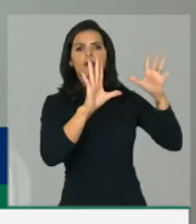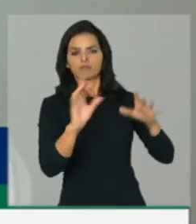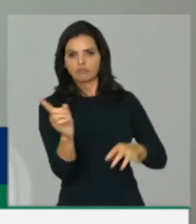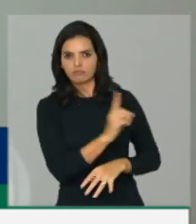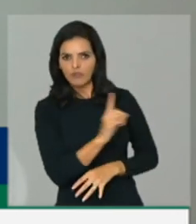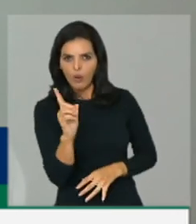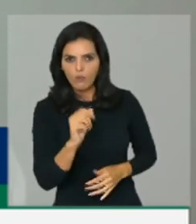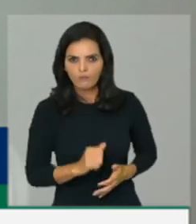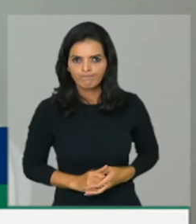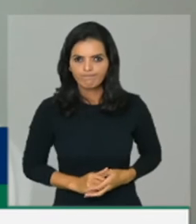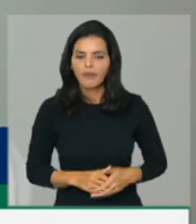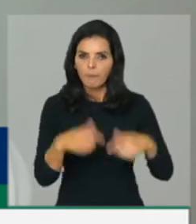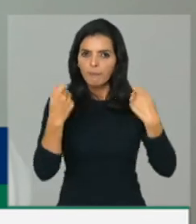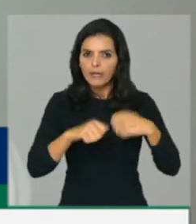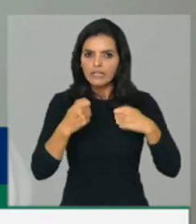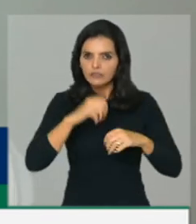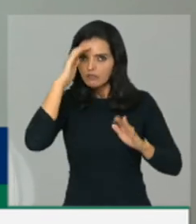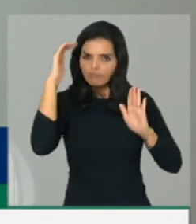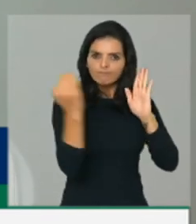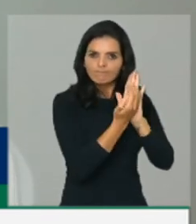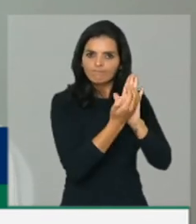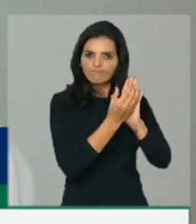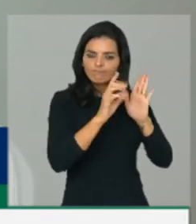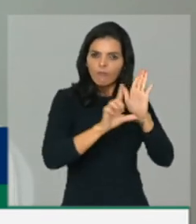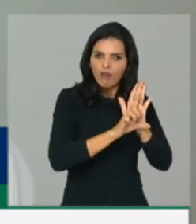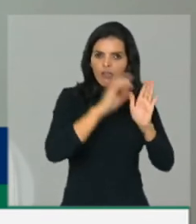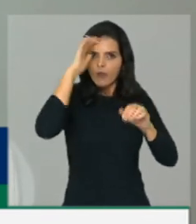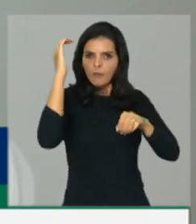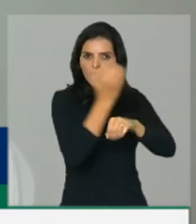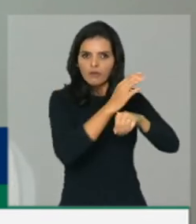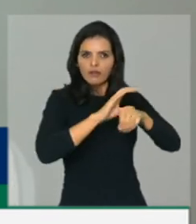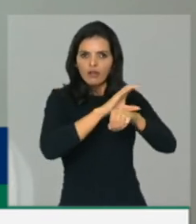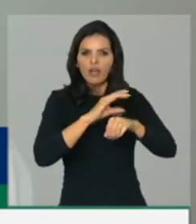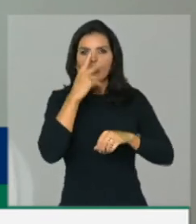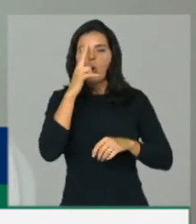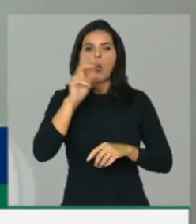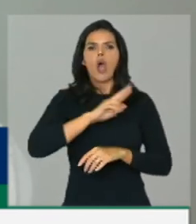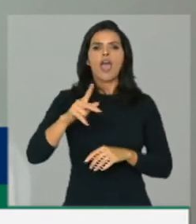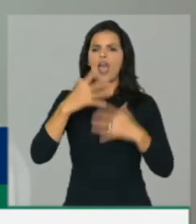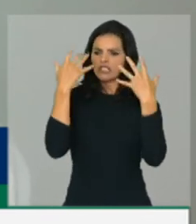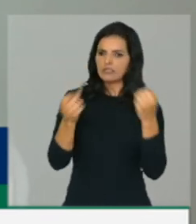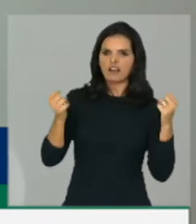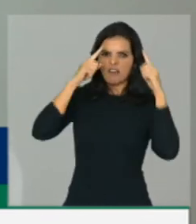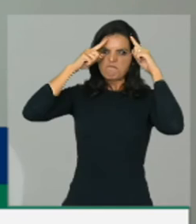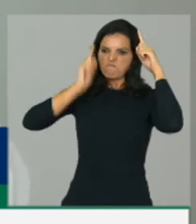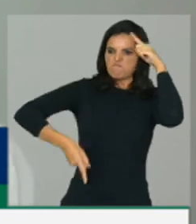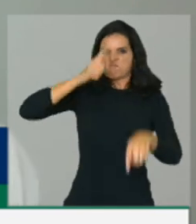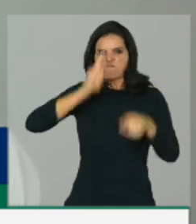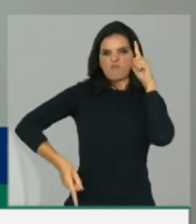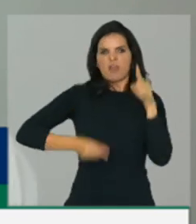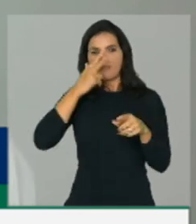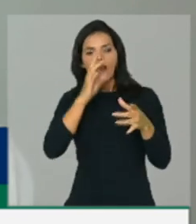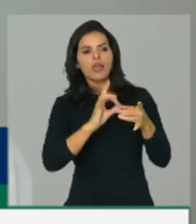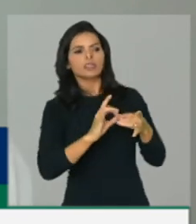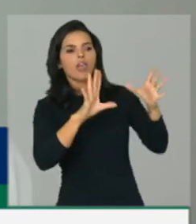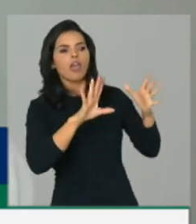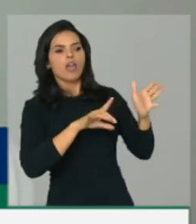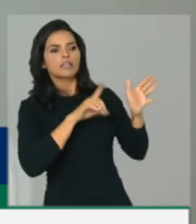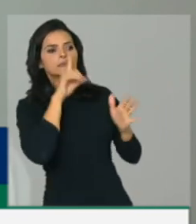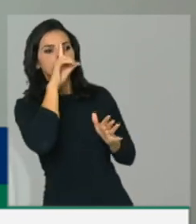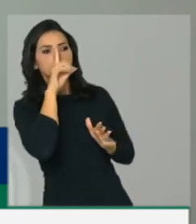da república. Não será mais permitida uma escalada autoritária que coloque em risco a democracia e a